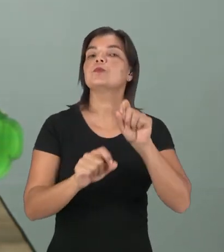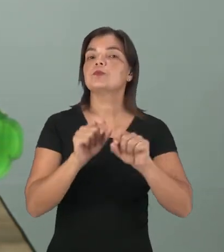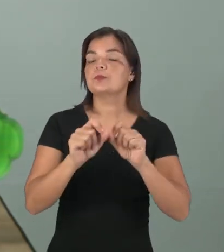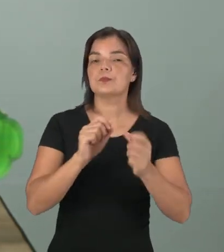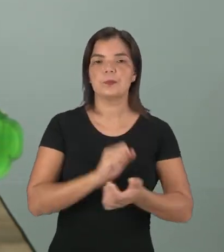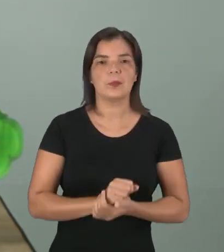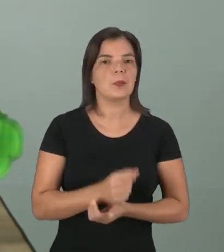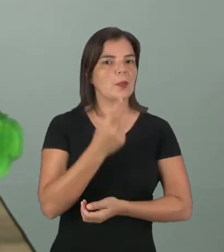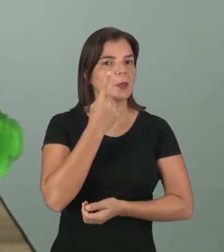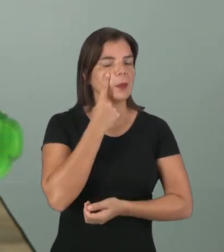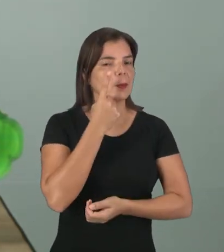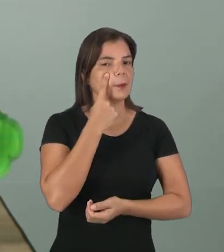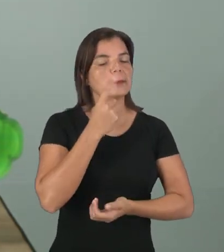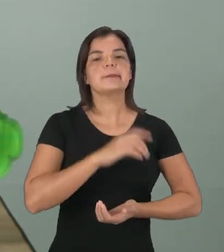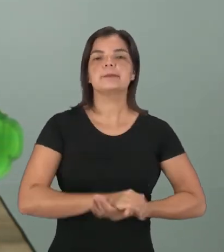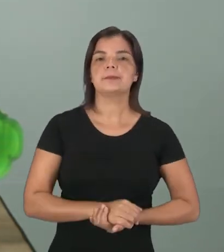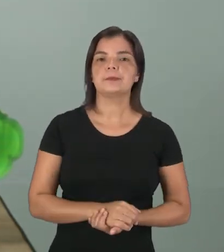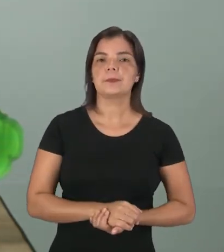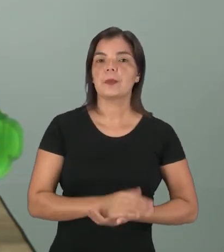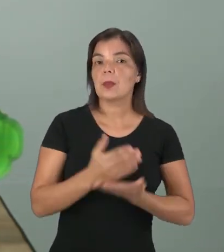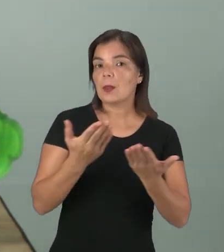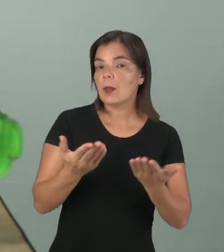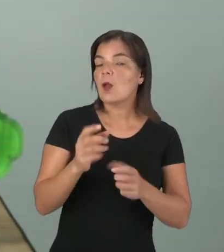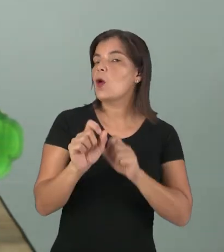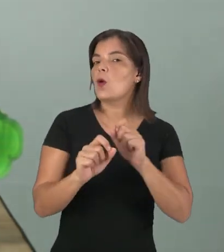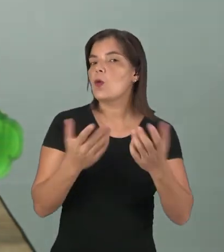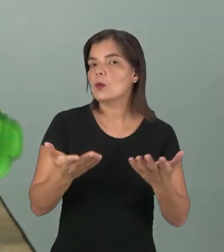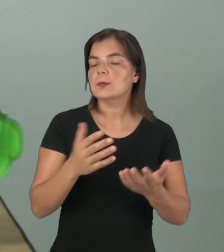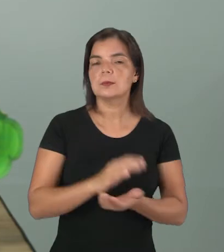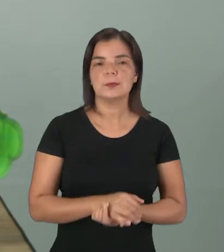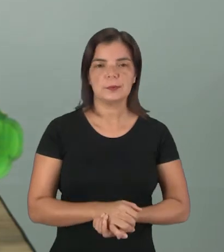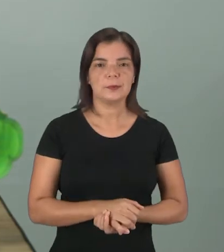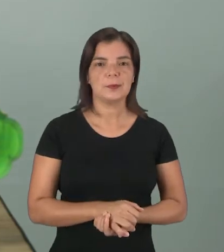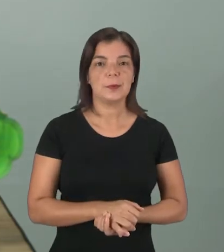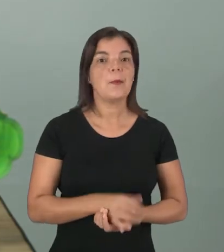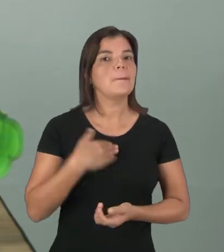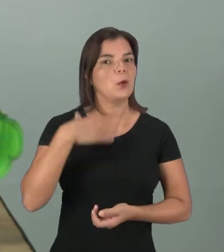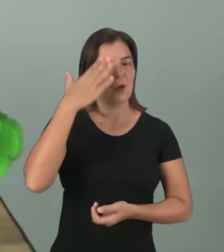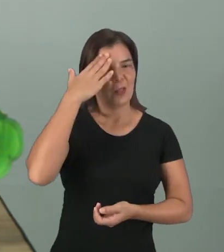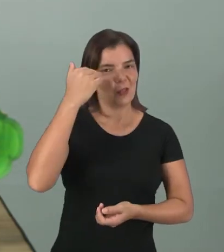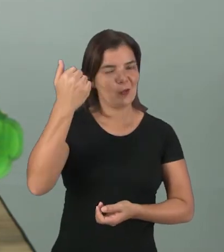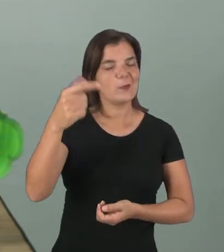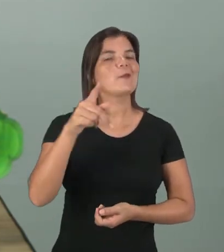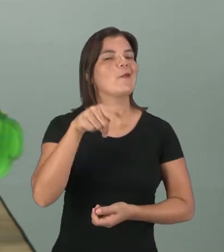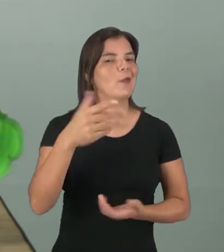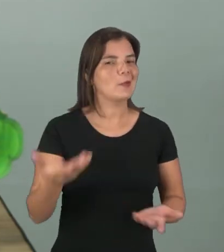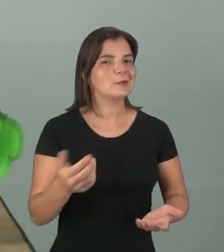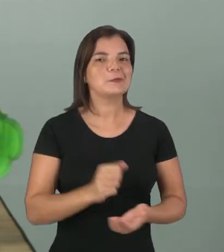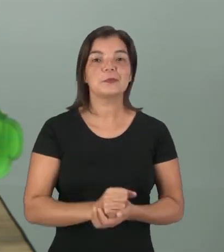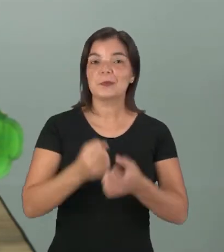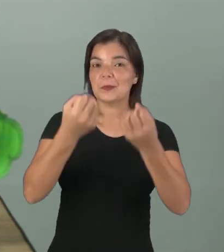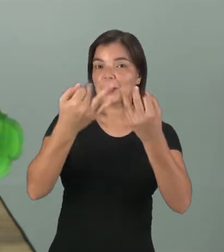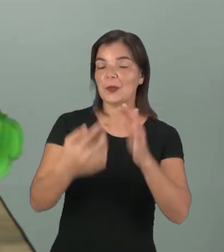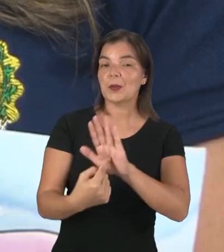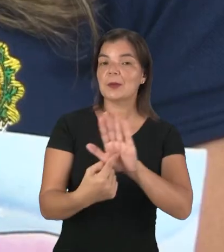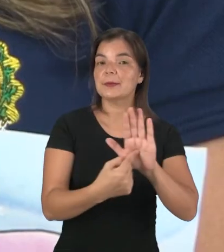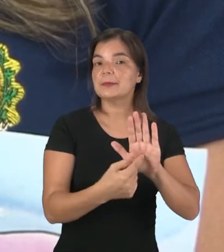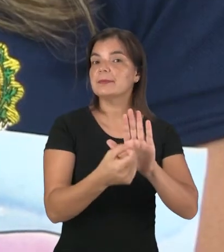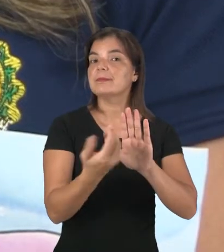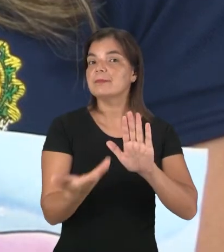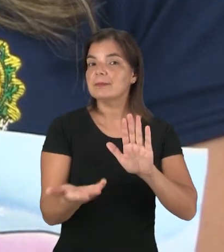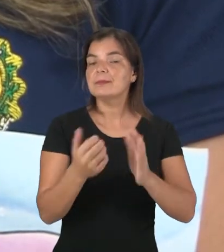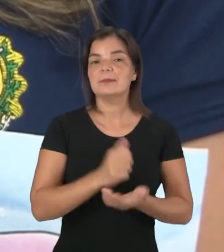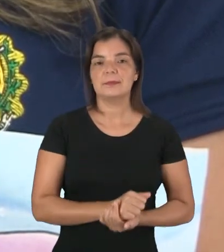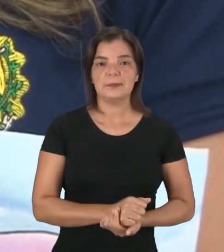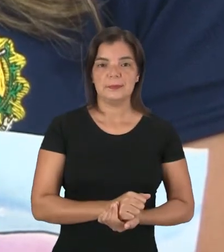mais um. Olha só. E esse aqui é alguém muito famoso, não é verdade? Estamos mostrando aqui